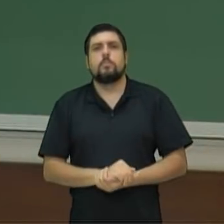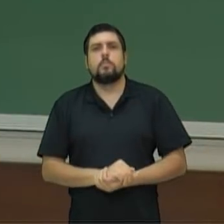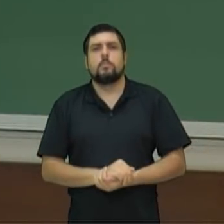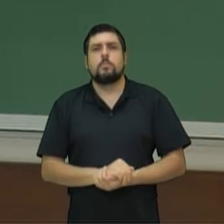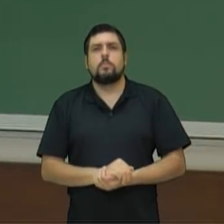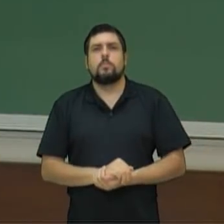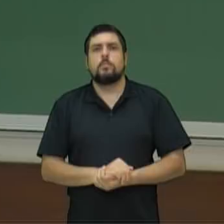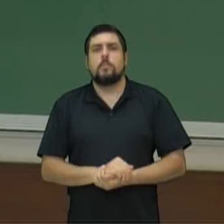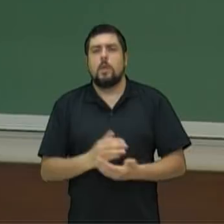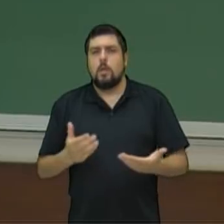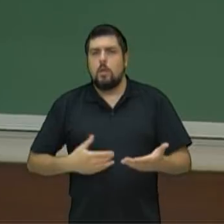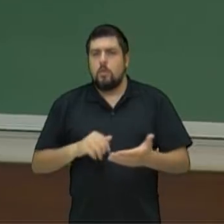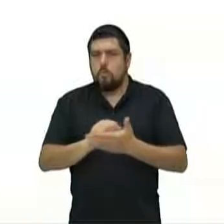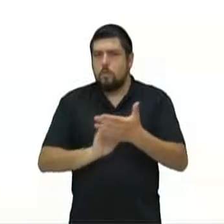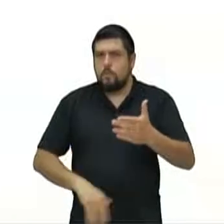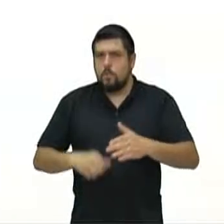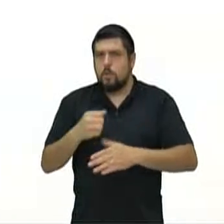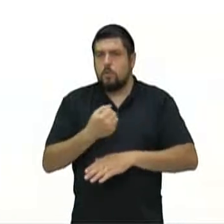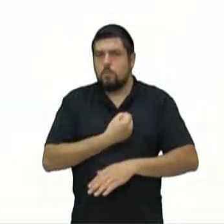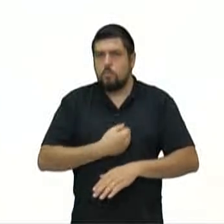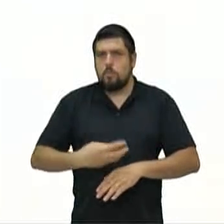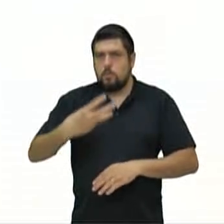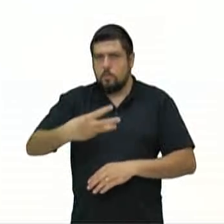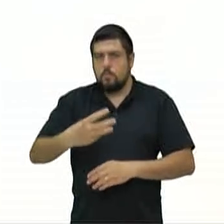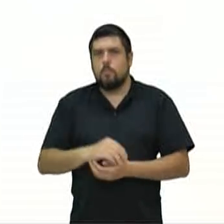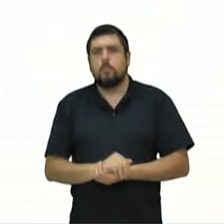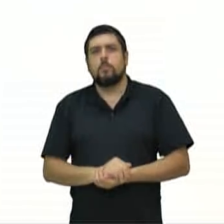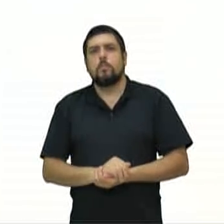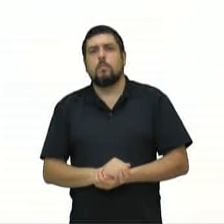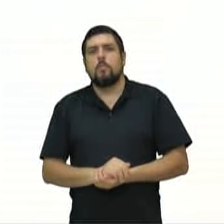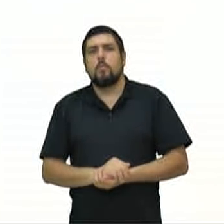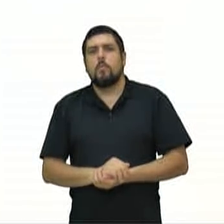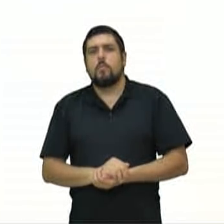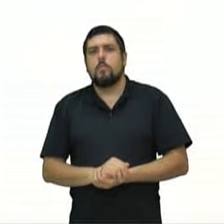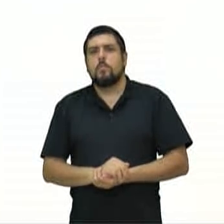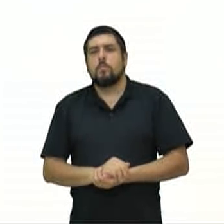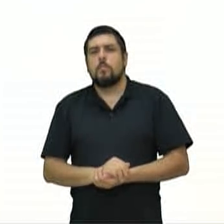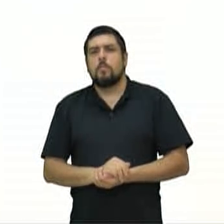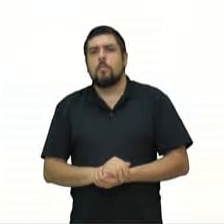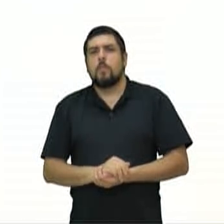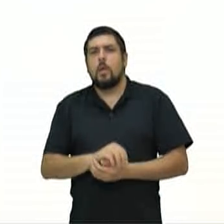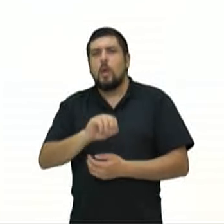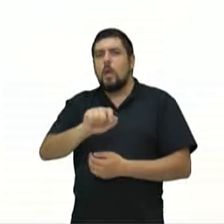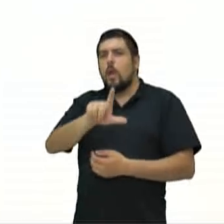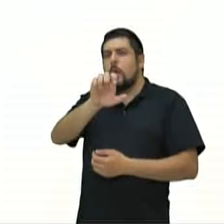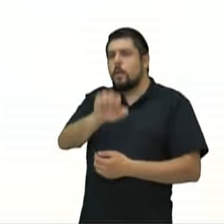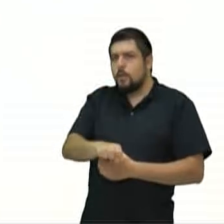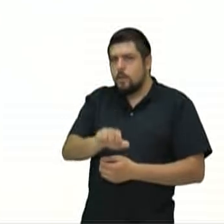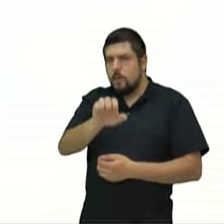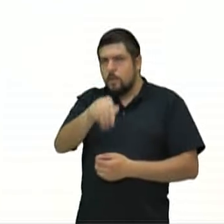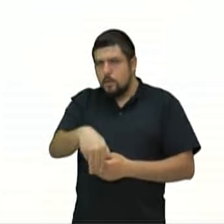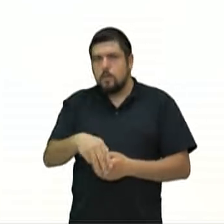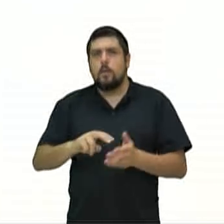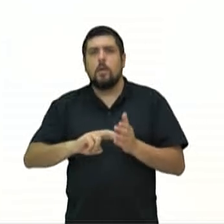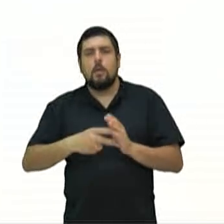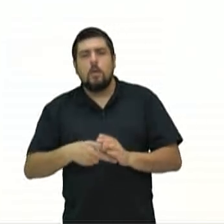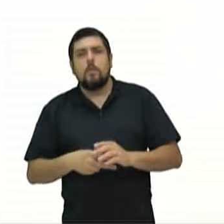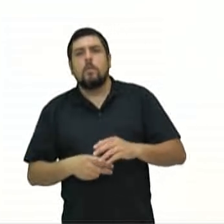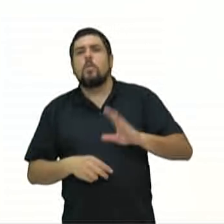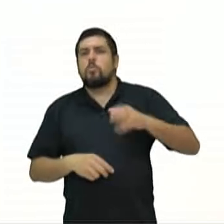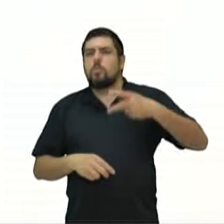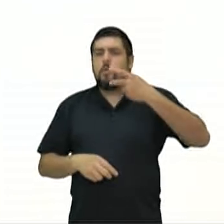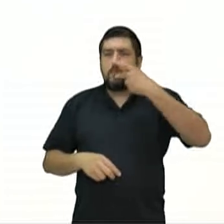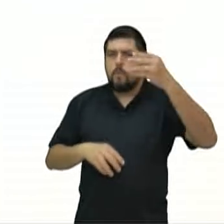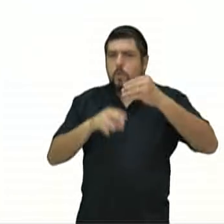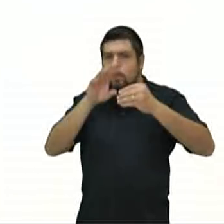Então, pessoal, vamos para a atividade 3. Além disso, ele falou uma coisa, além do que ele falou, mais isso, é possível estabelecer a possibilidade